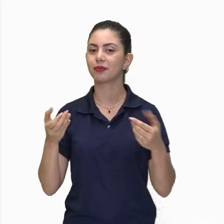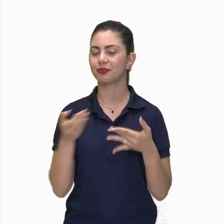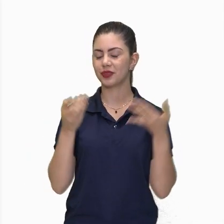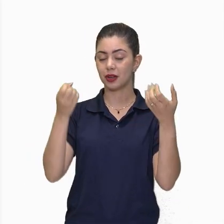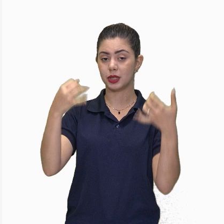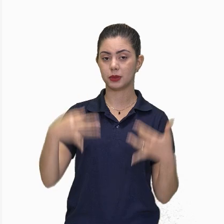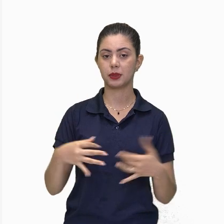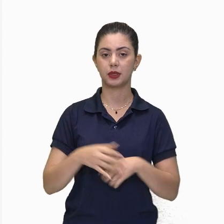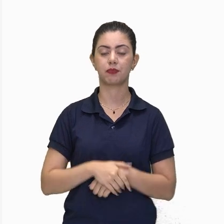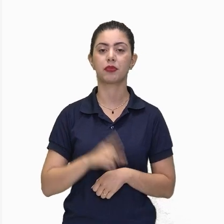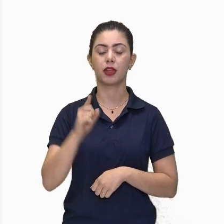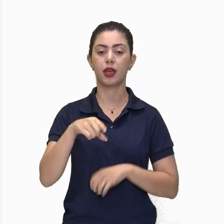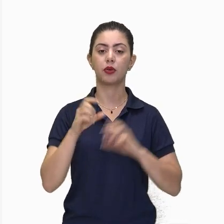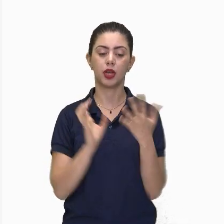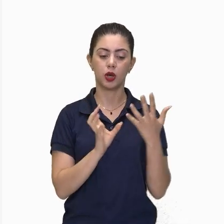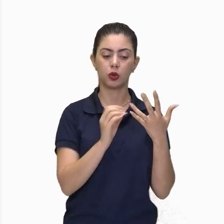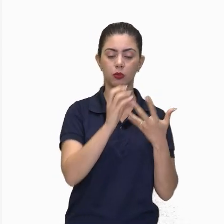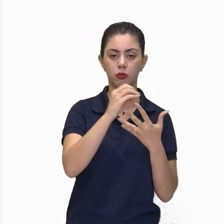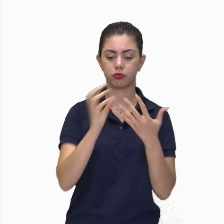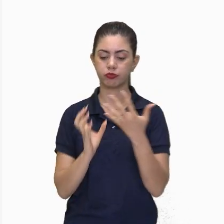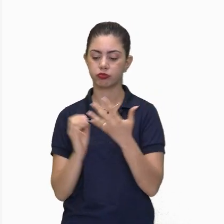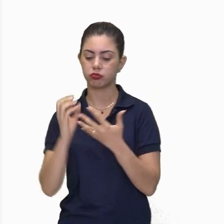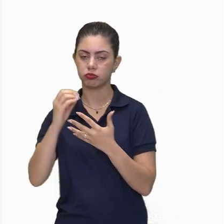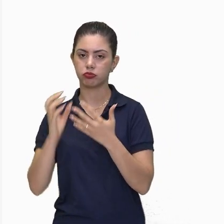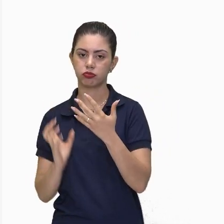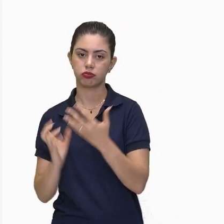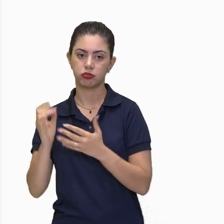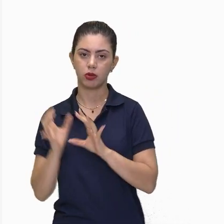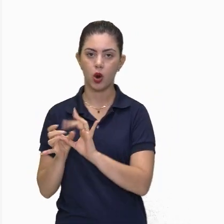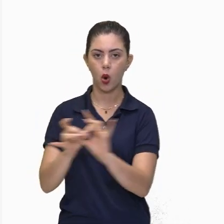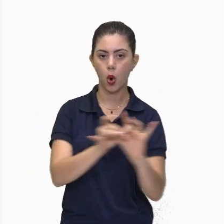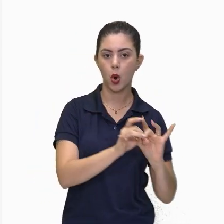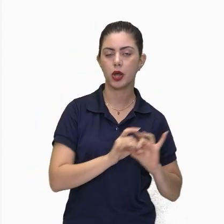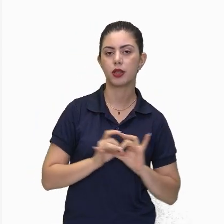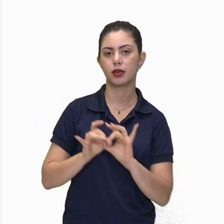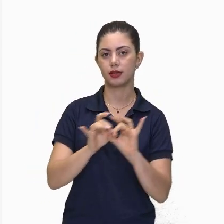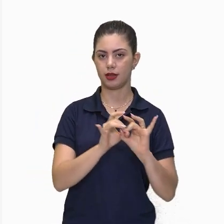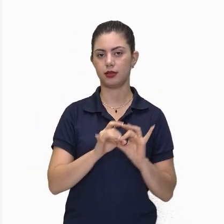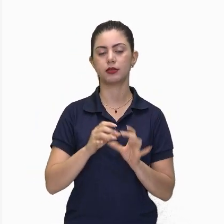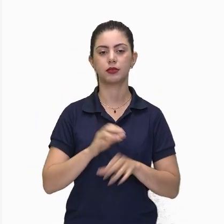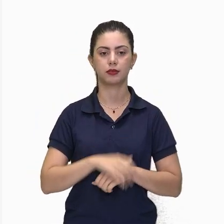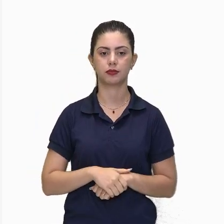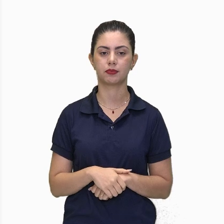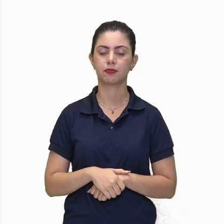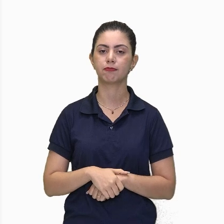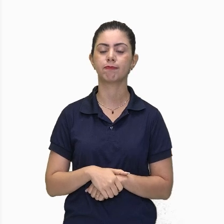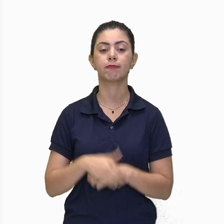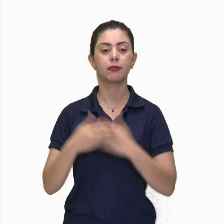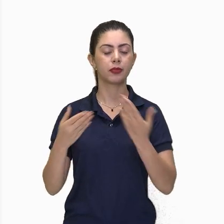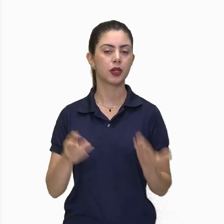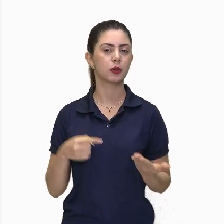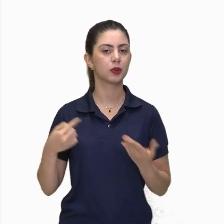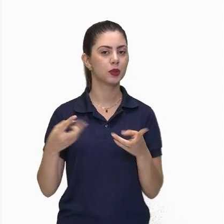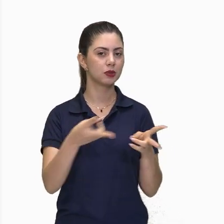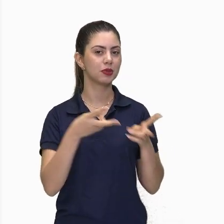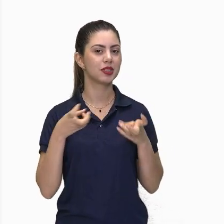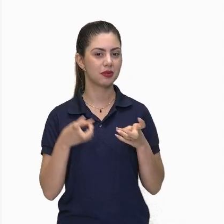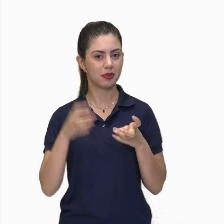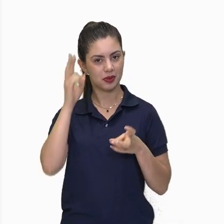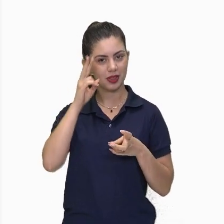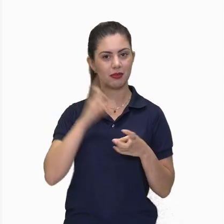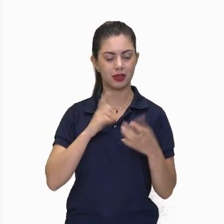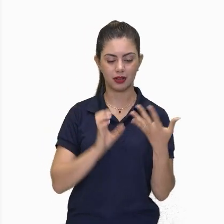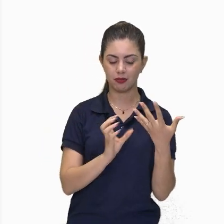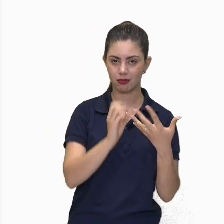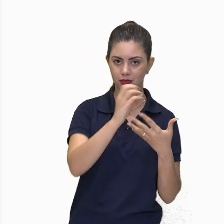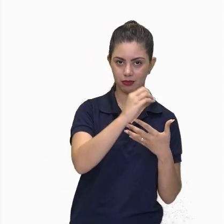um conjunto de cadeias alimentares que são interligadas entre si. Então, nós observamos lá a cadeia